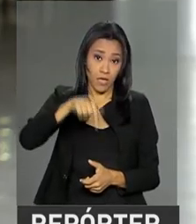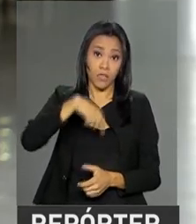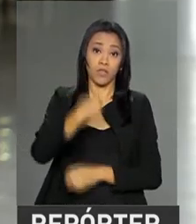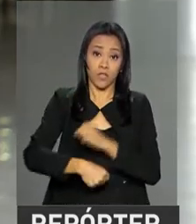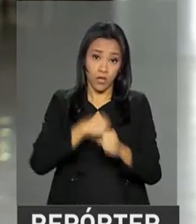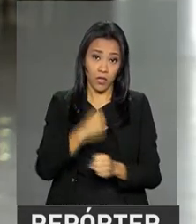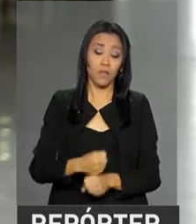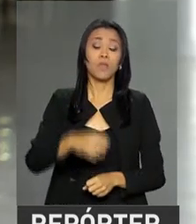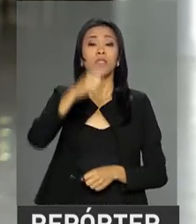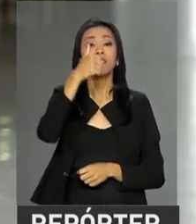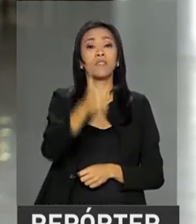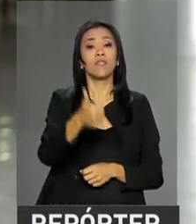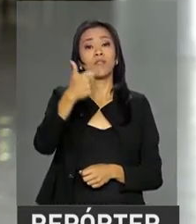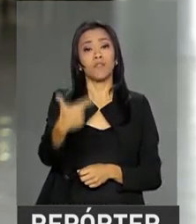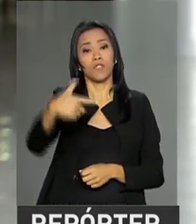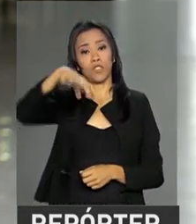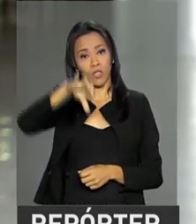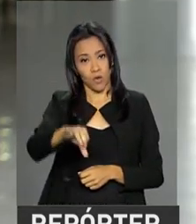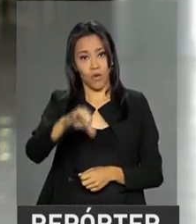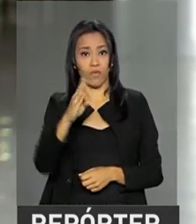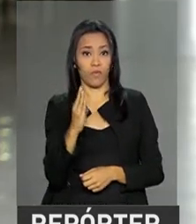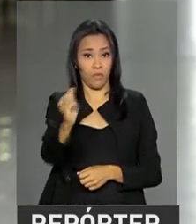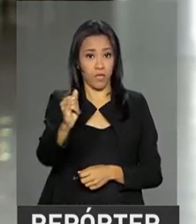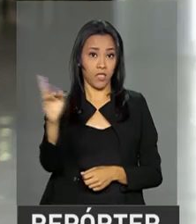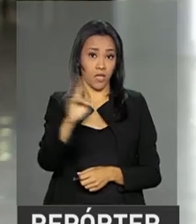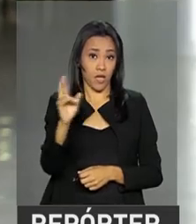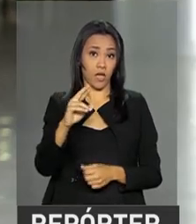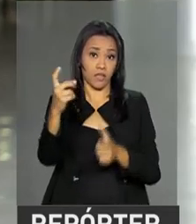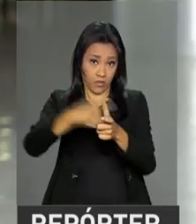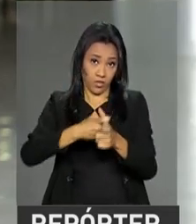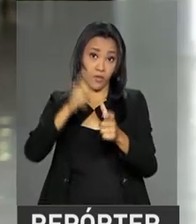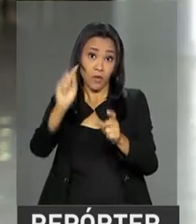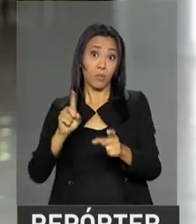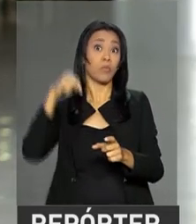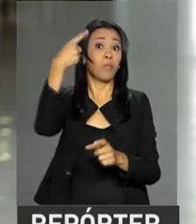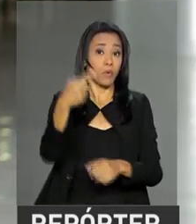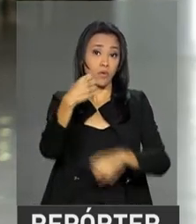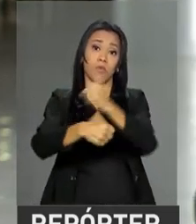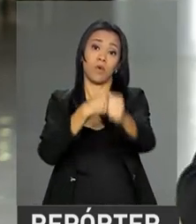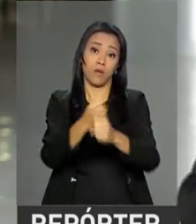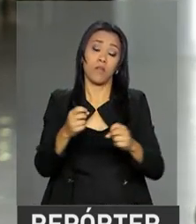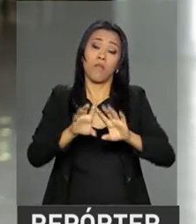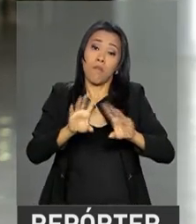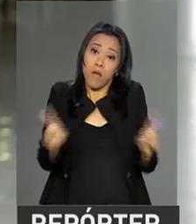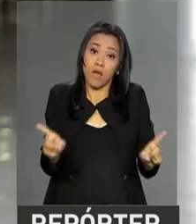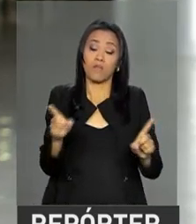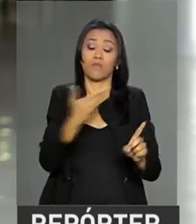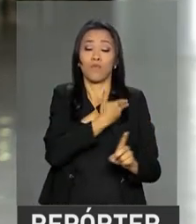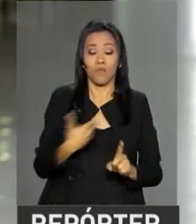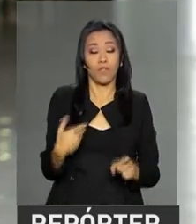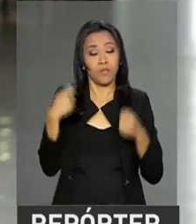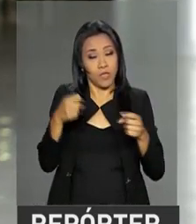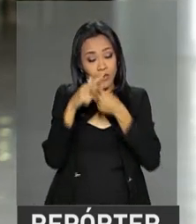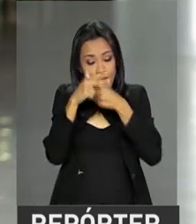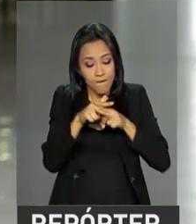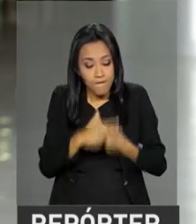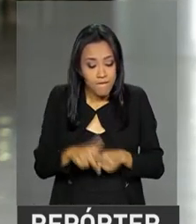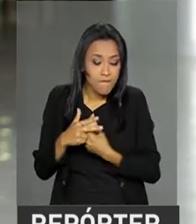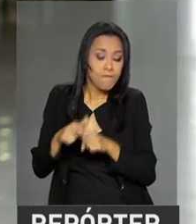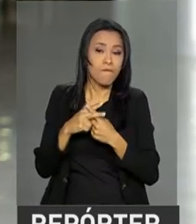de 129 bilhões de reais no ano que vem mas o governo teve que rever esses números aí em